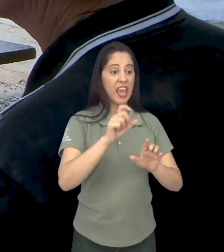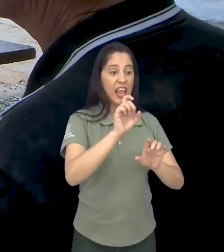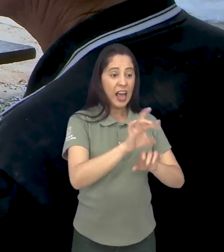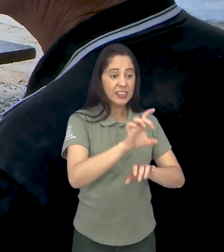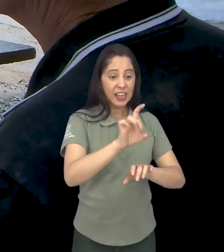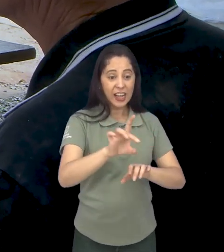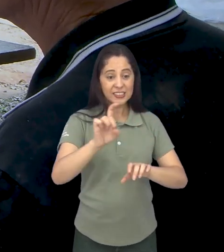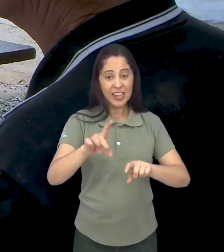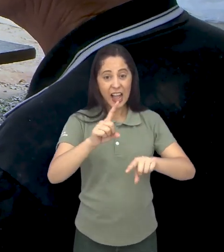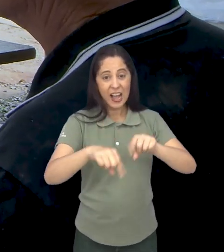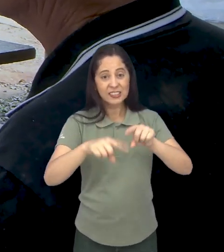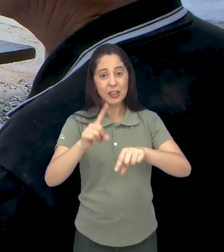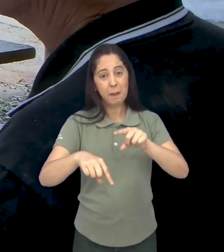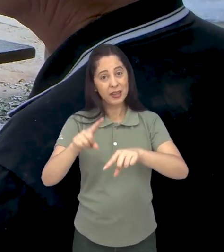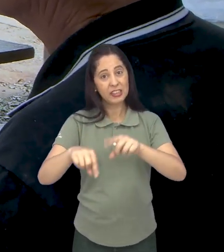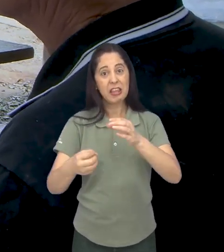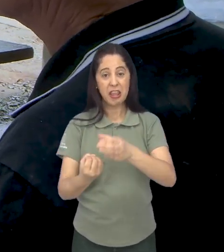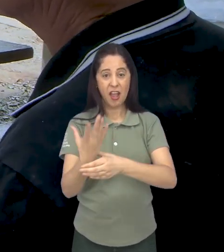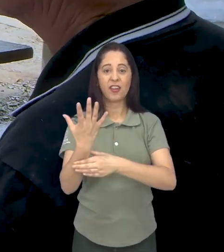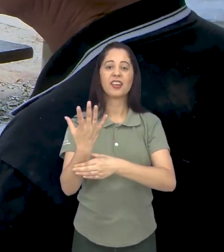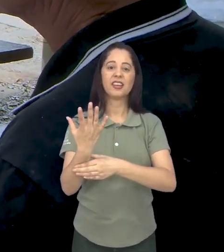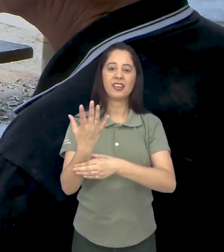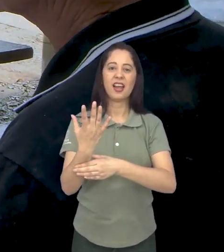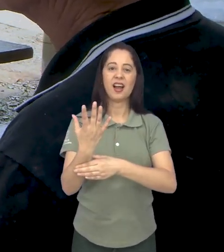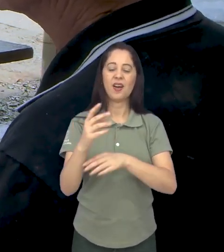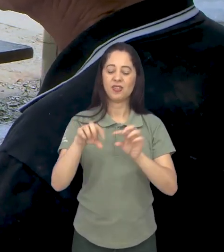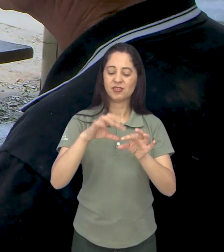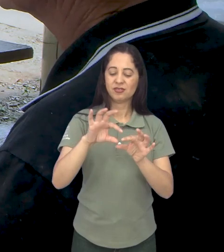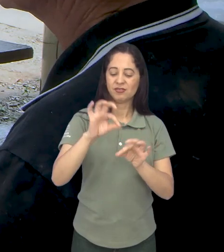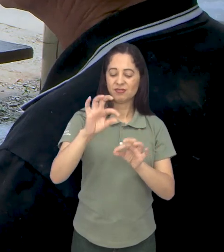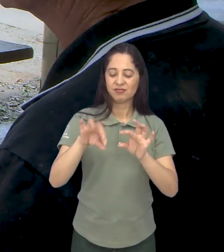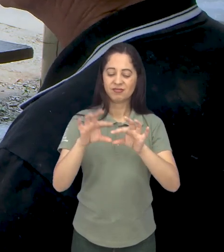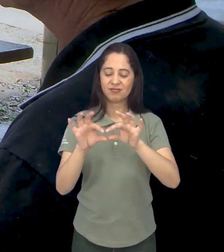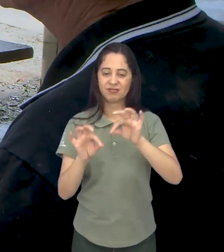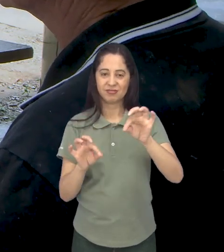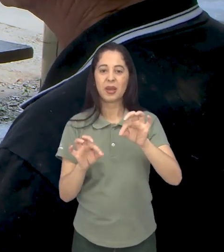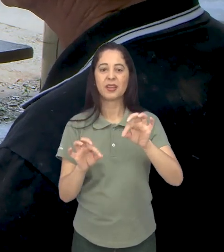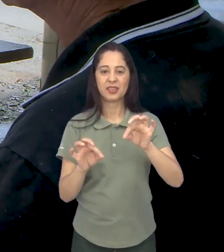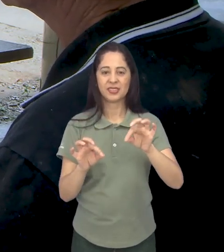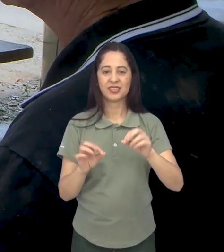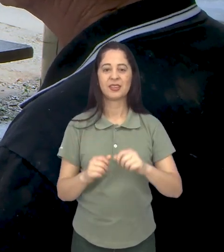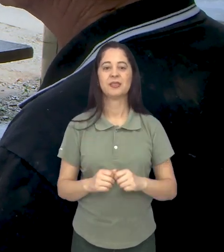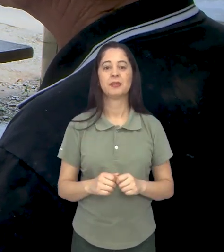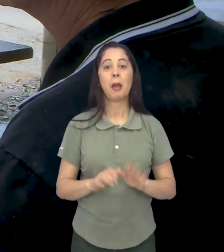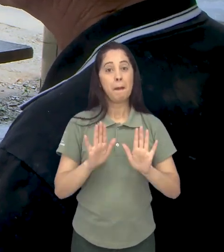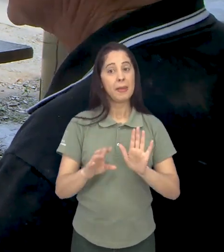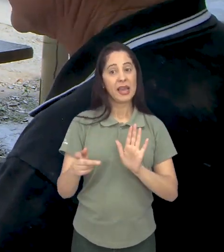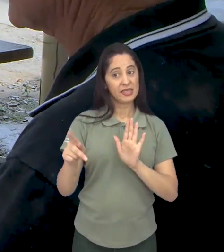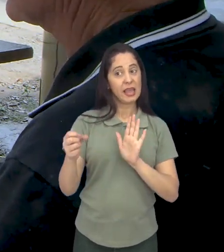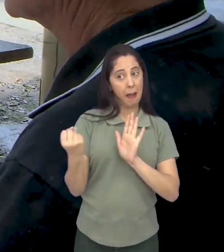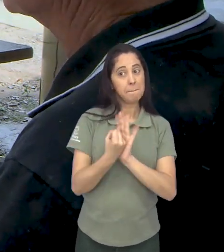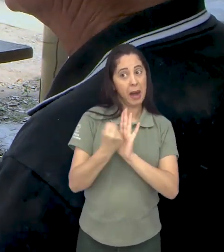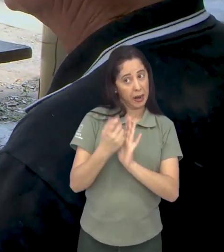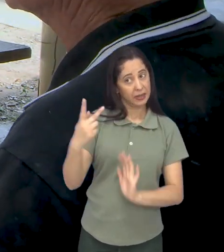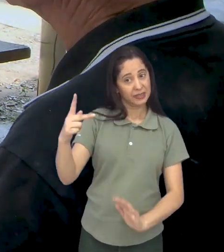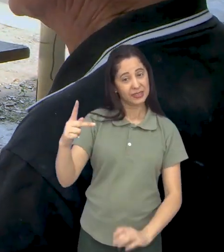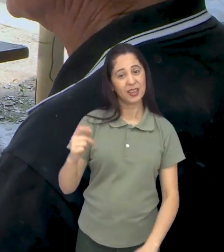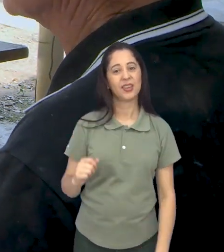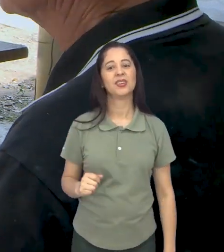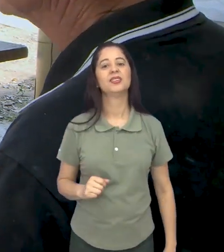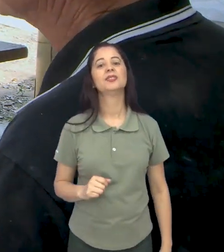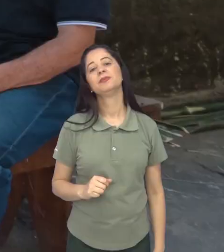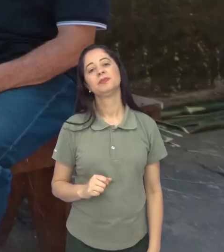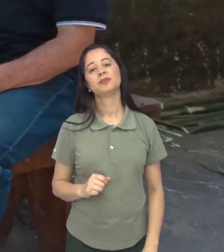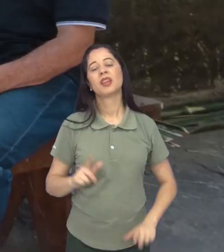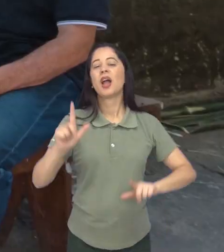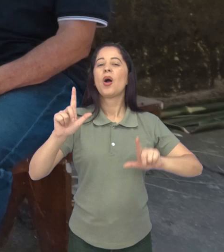cada peça que ele produz. É a técnica da amarração colombiana que ele descobriu depois. Mas é a sua marca. É